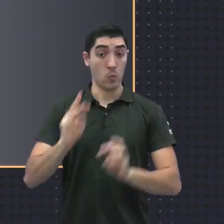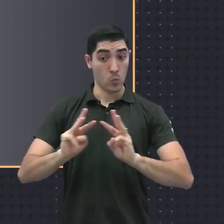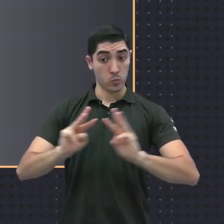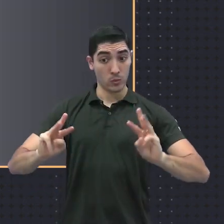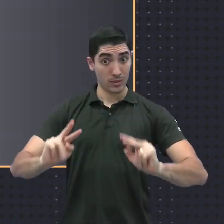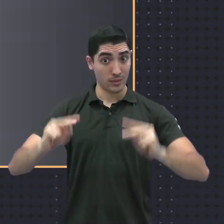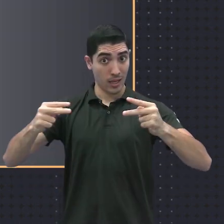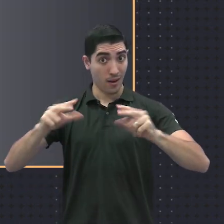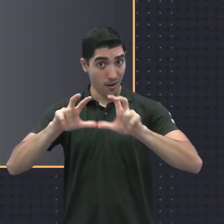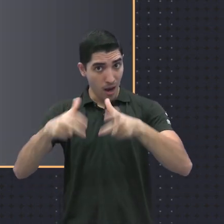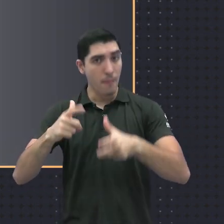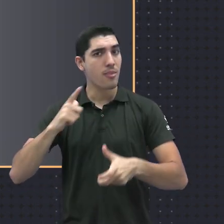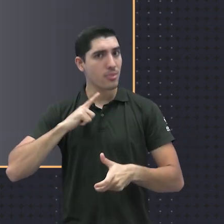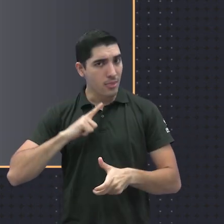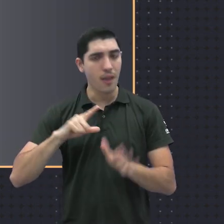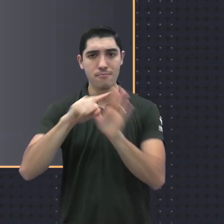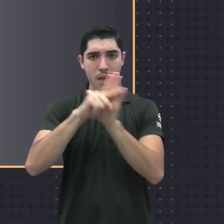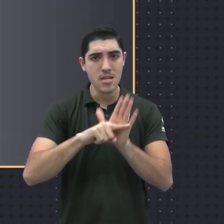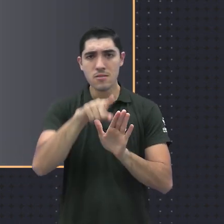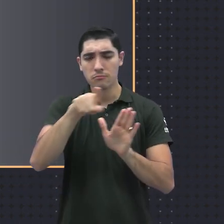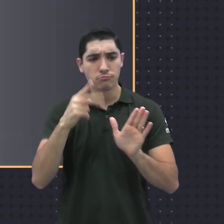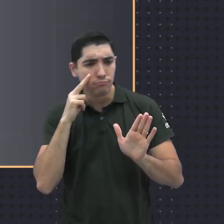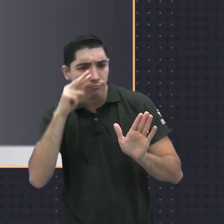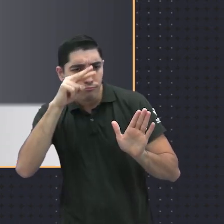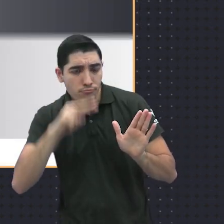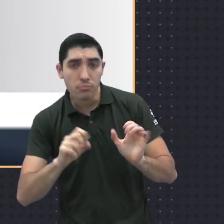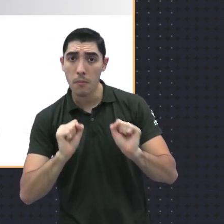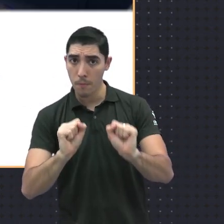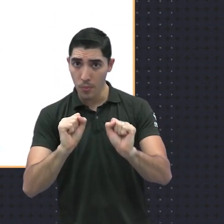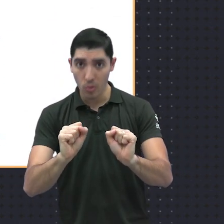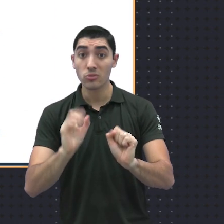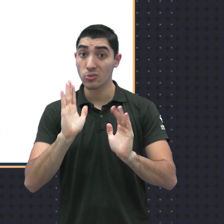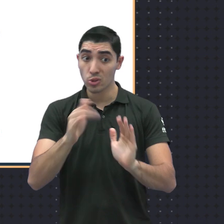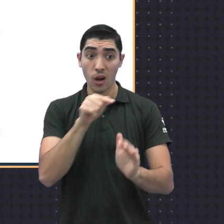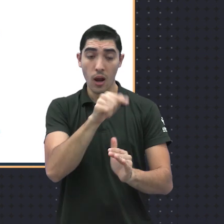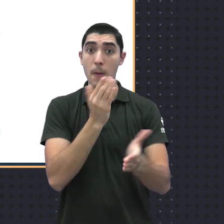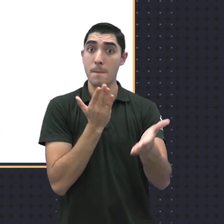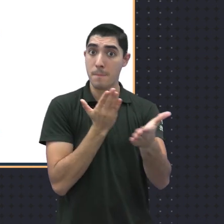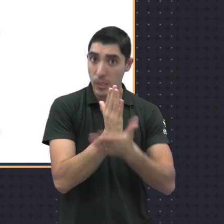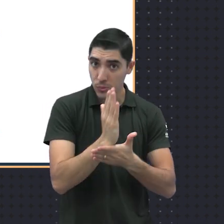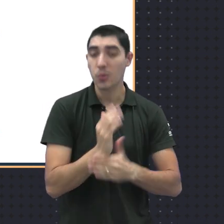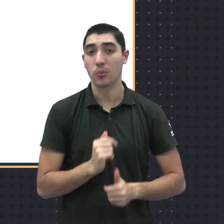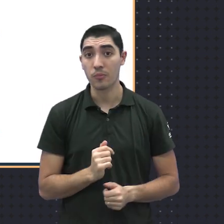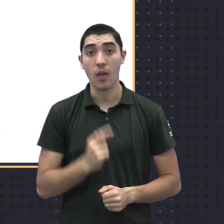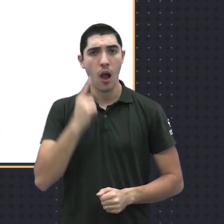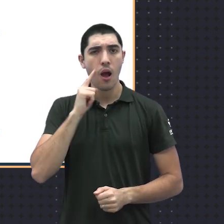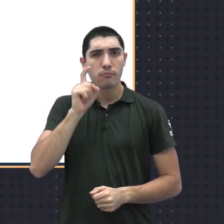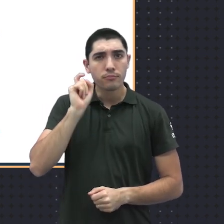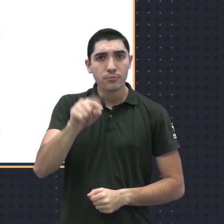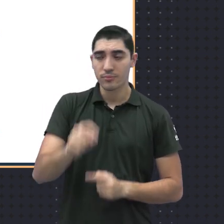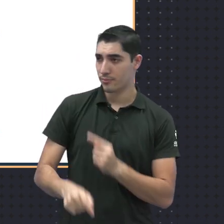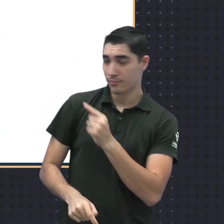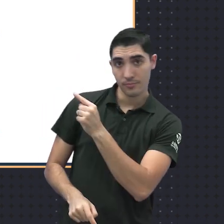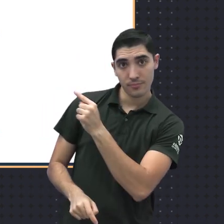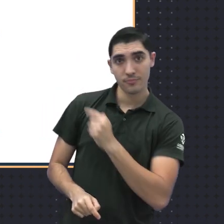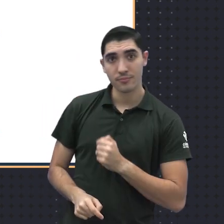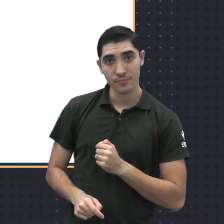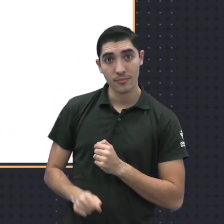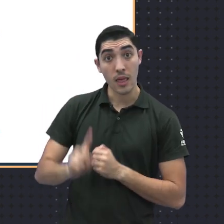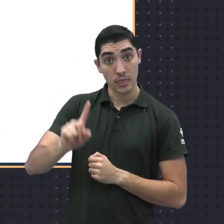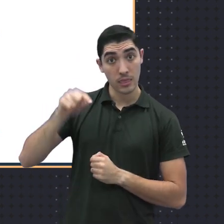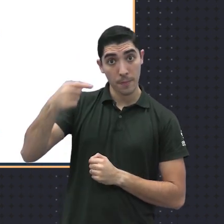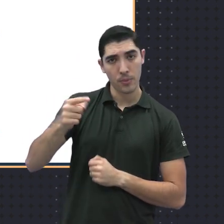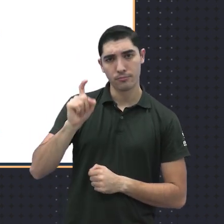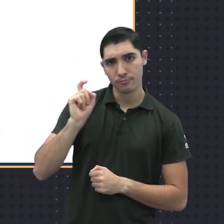da Câmara você pode pesquisar todas as propostas sancionadas que já estão em vigor em São José. Basta clicar em Atividade